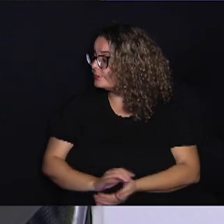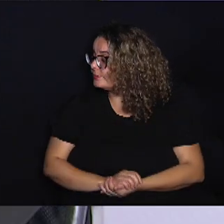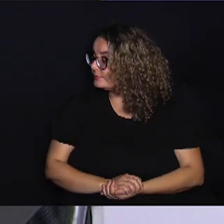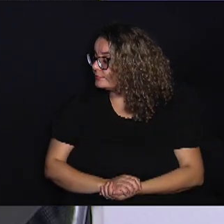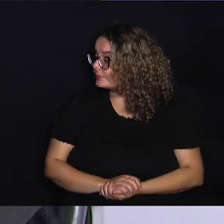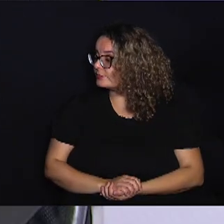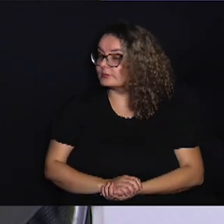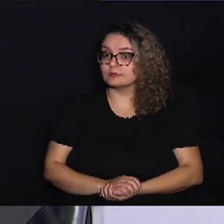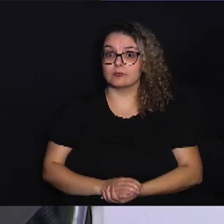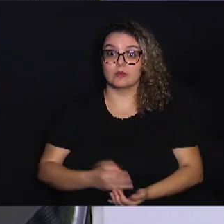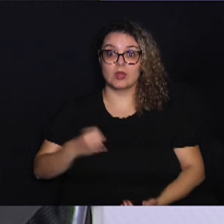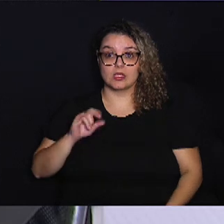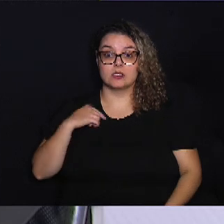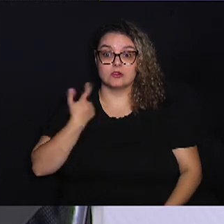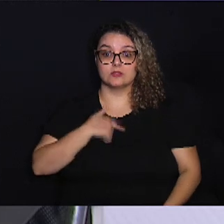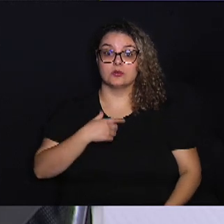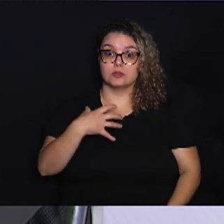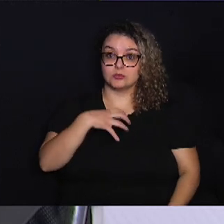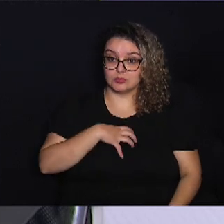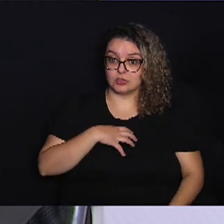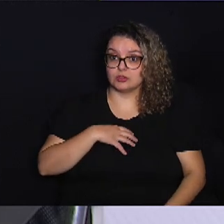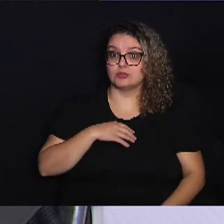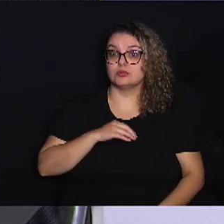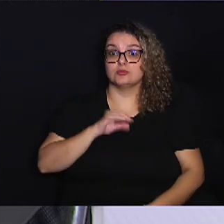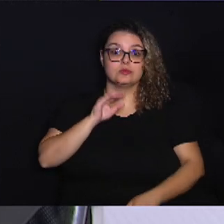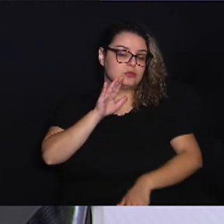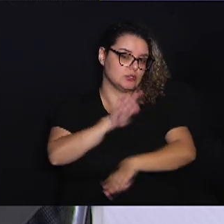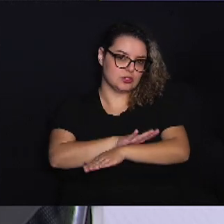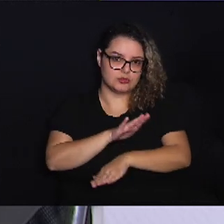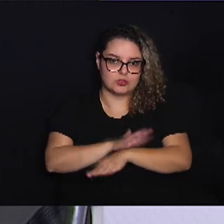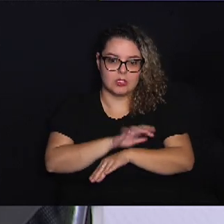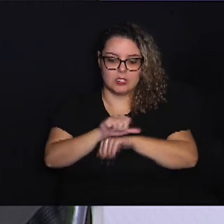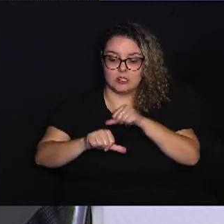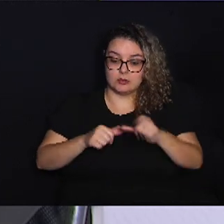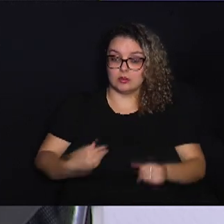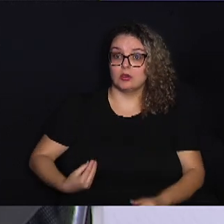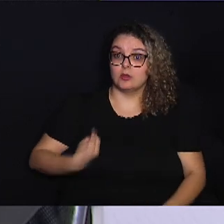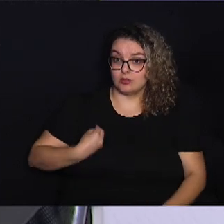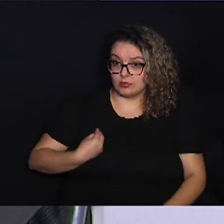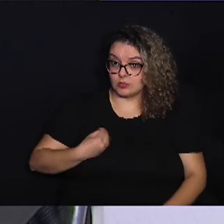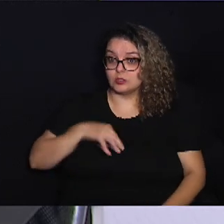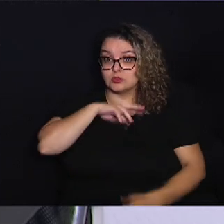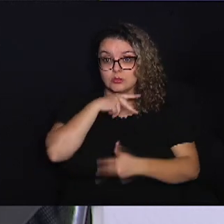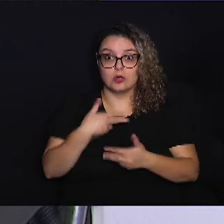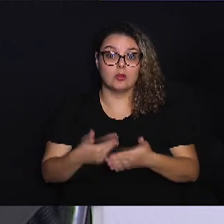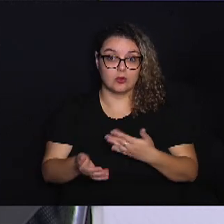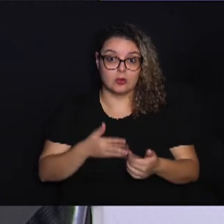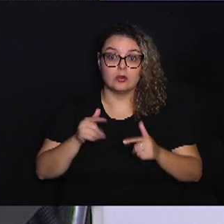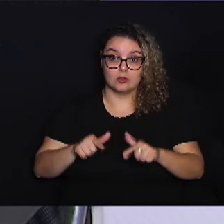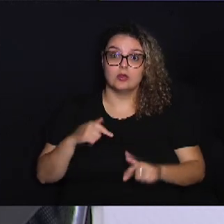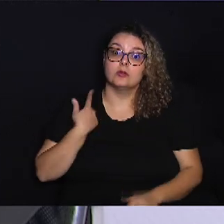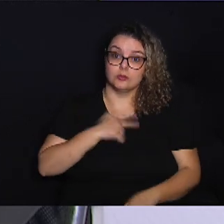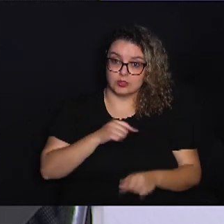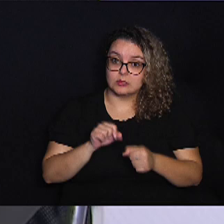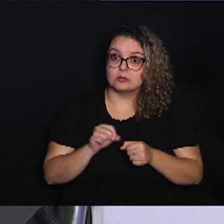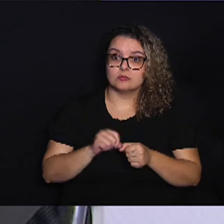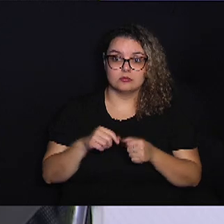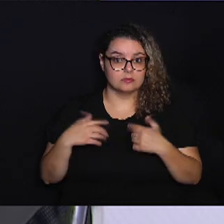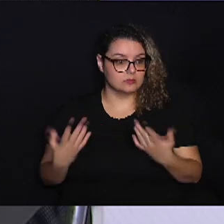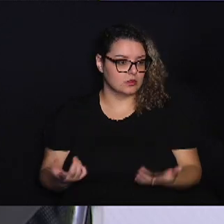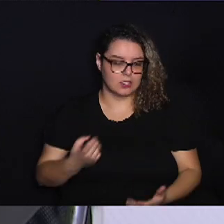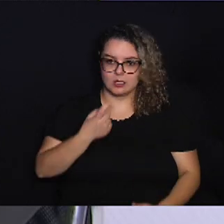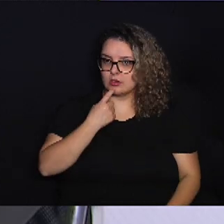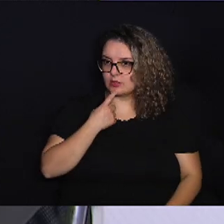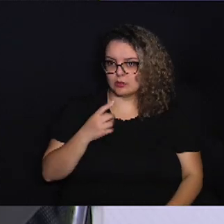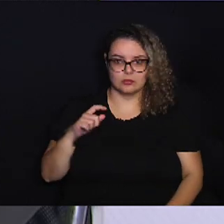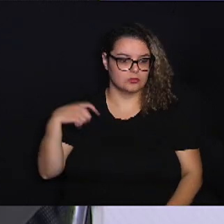@operacãoresgate-campinas. Se está nas nossas condições e a gente pode transformar a vida de um animal, seja onde ele estiver, a gente vai fazer isso. Seja em Campinas,